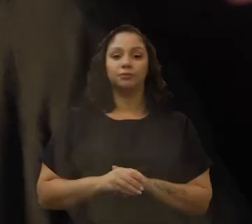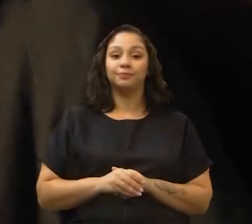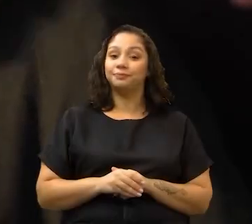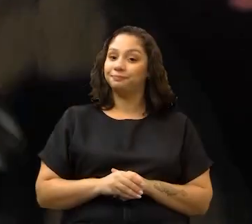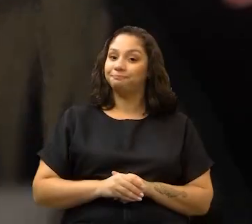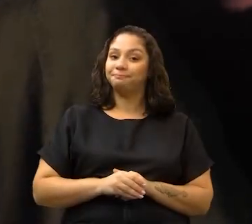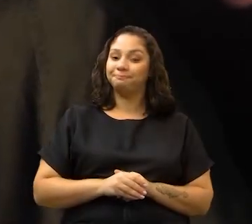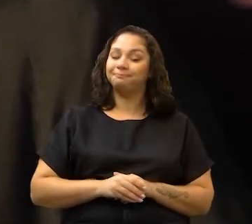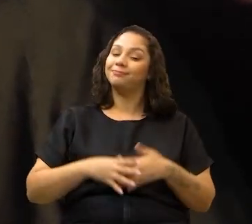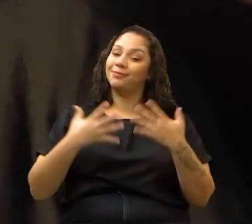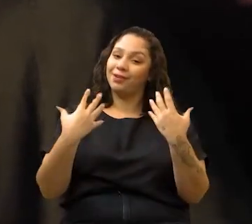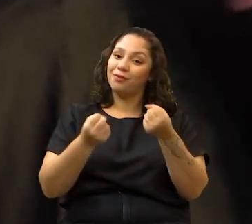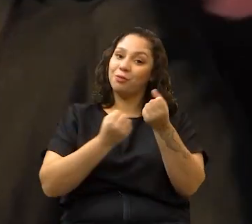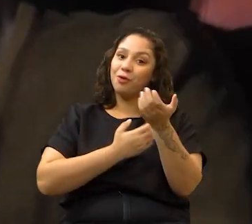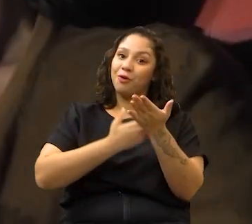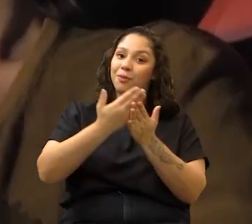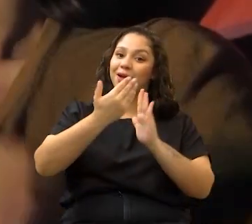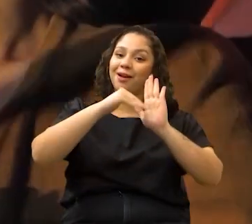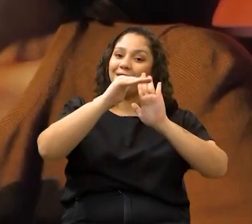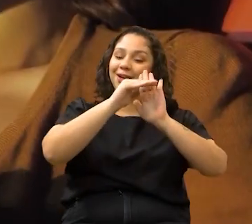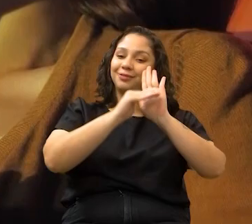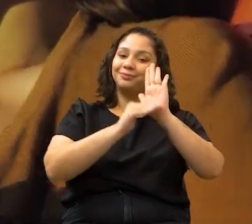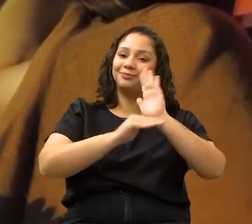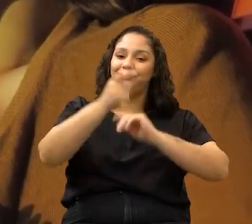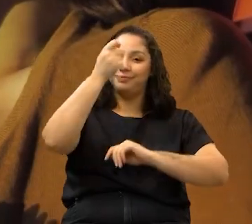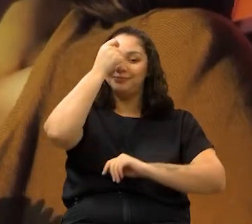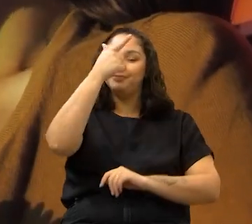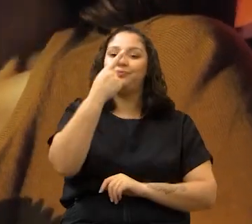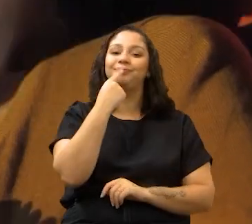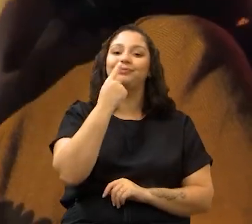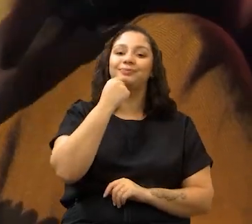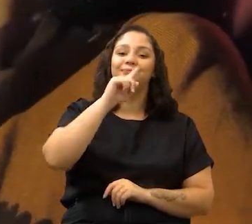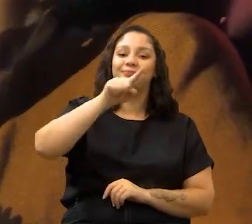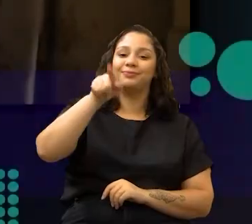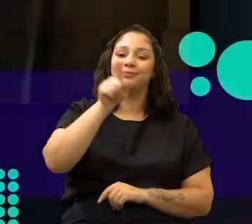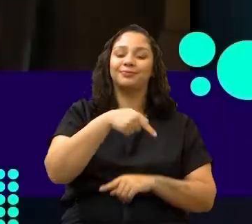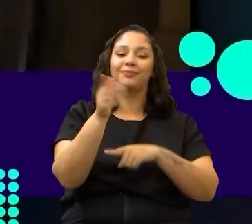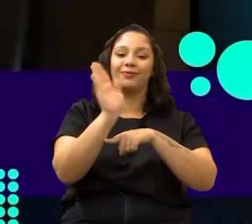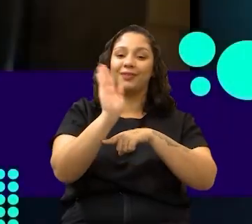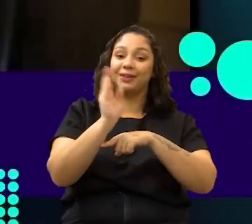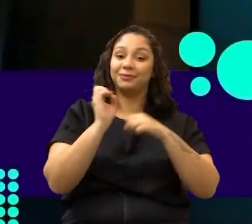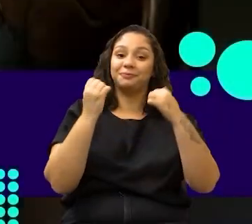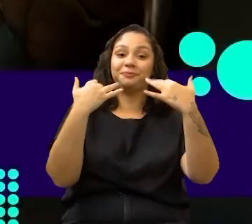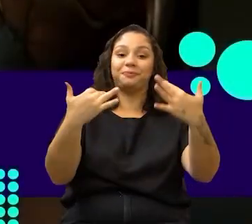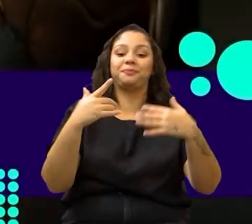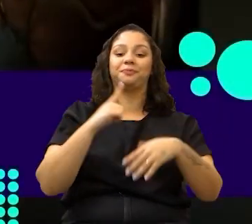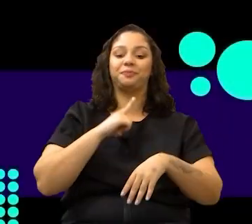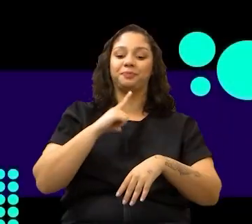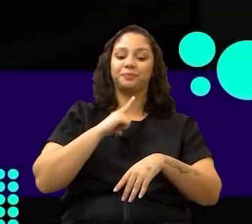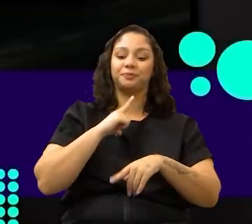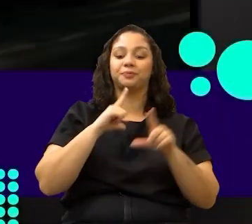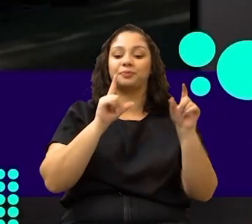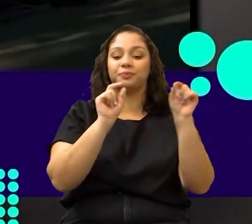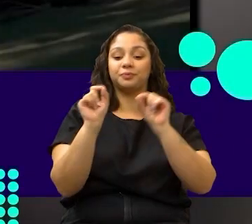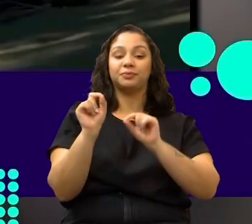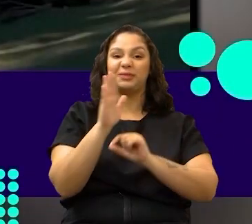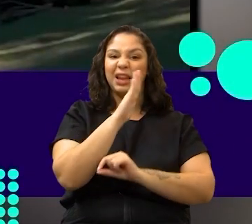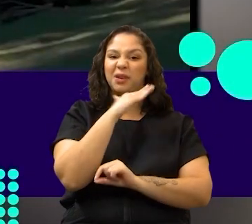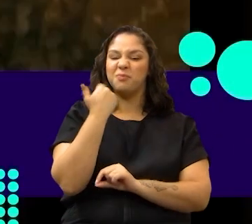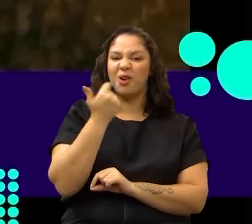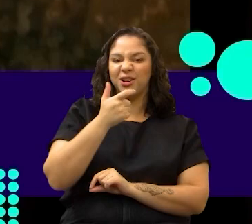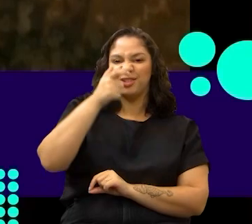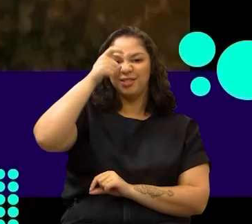E a gente começa a agenda cultural para o feriadão com as estreias no cinema. No Kinoplex, A Morte do Demônio,